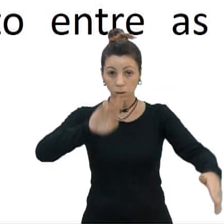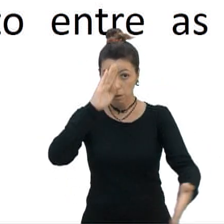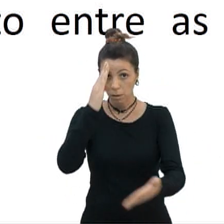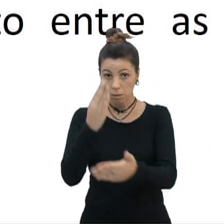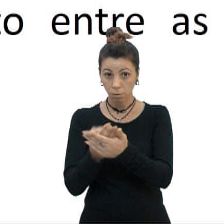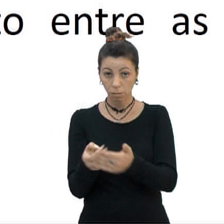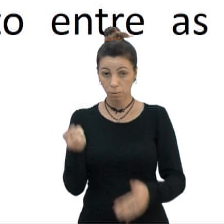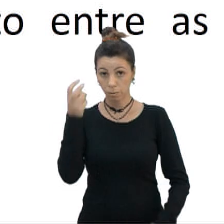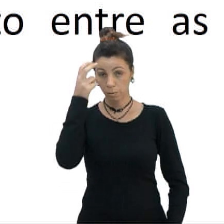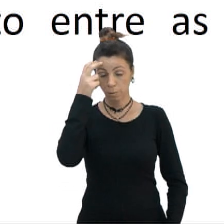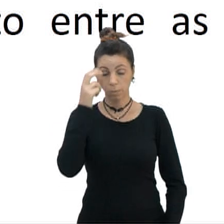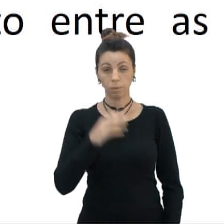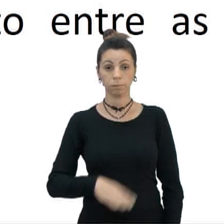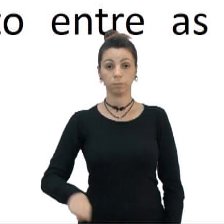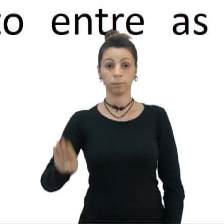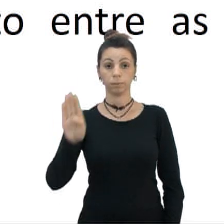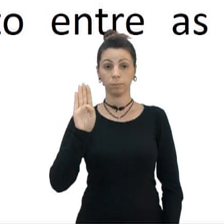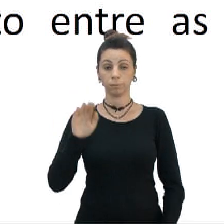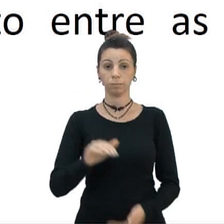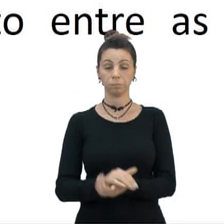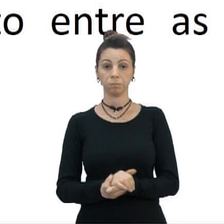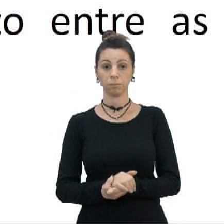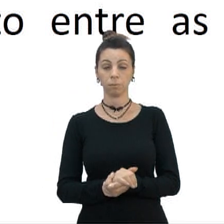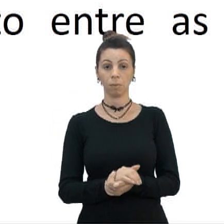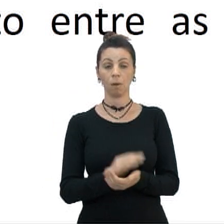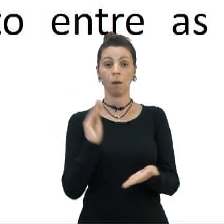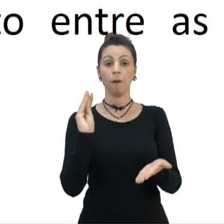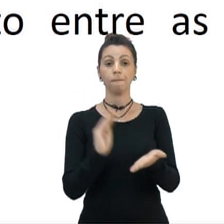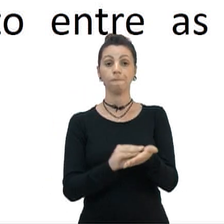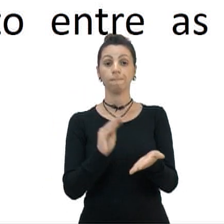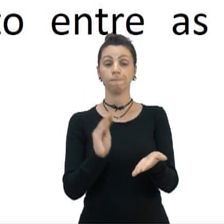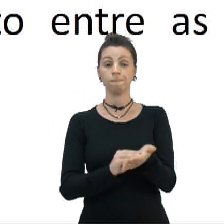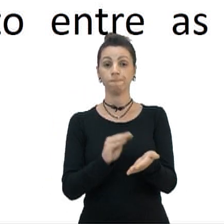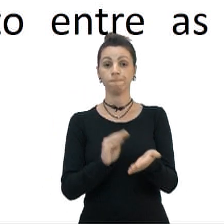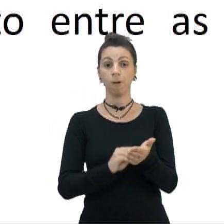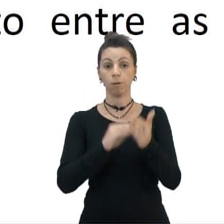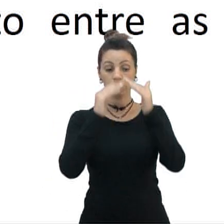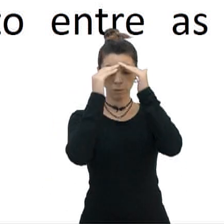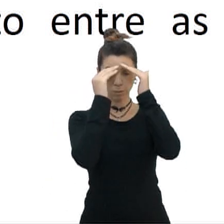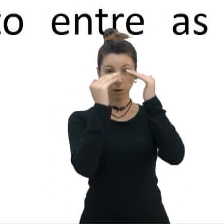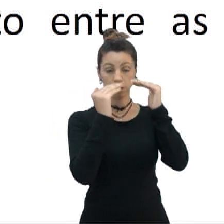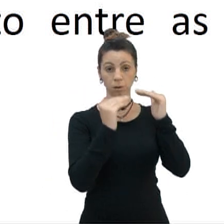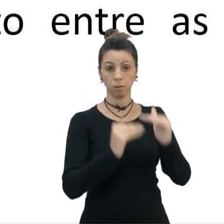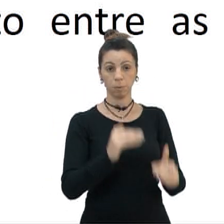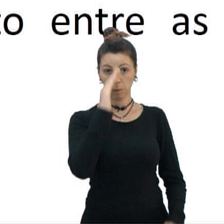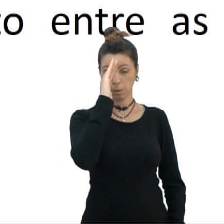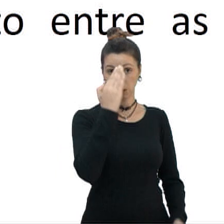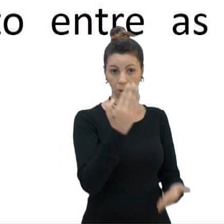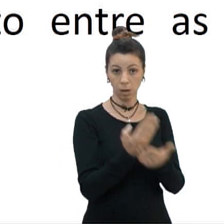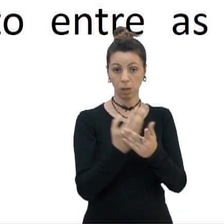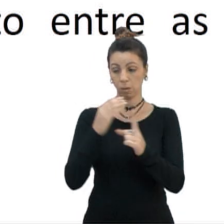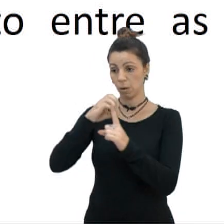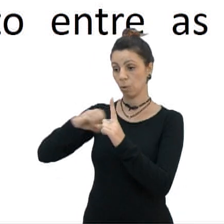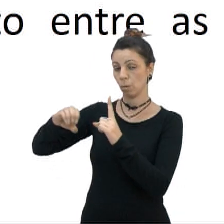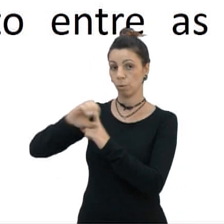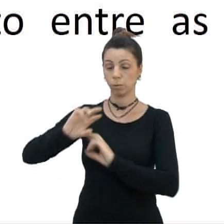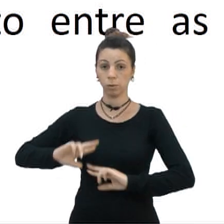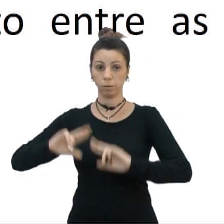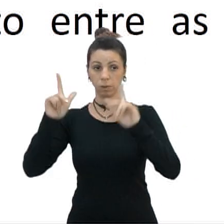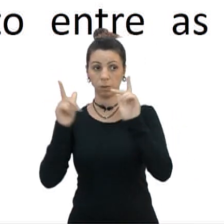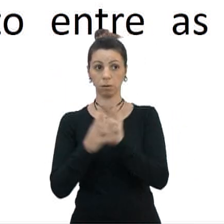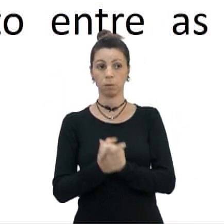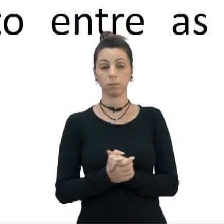Letra B, desrespeito e violência a crenças e cultos diferentes? Ou letra C,